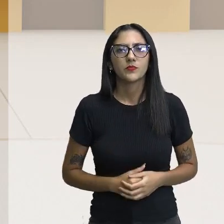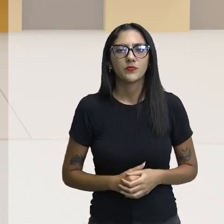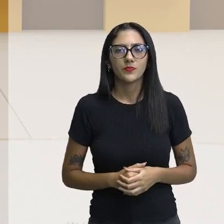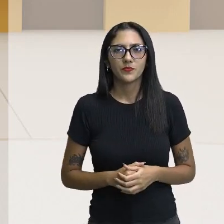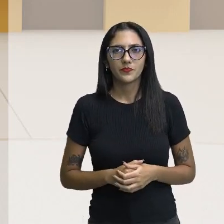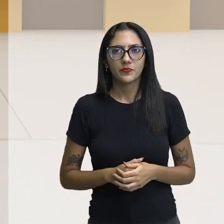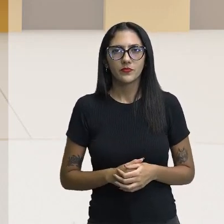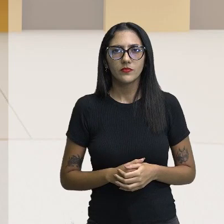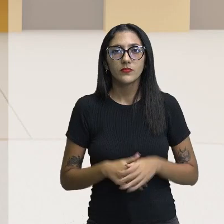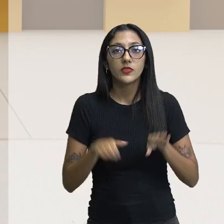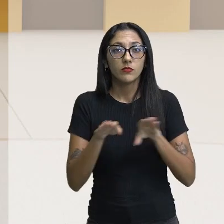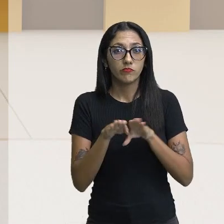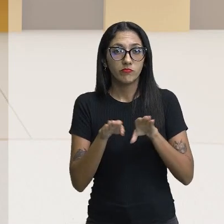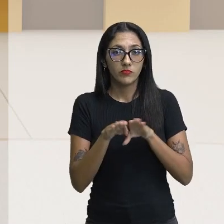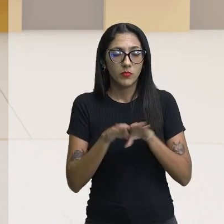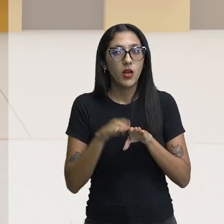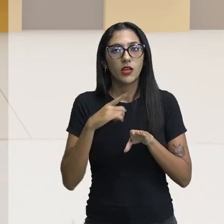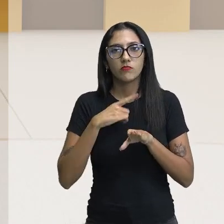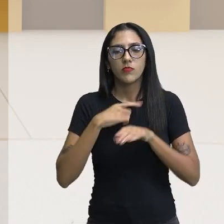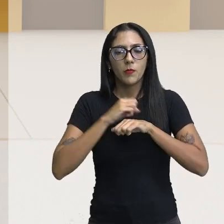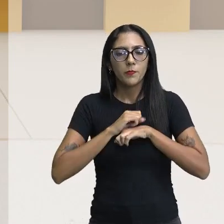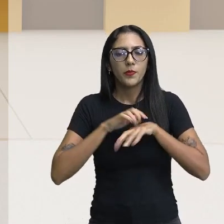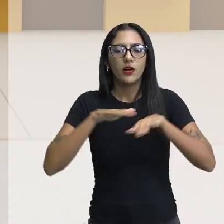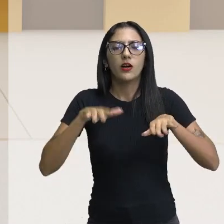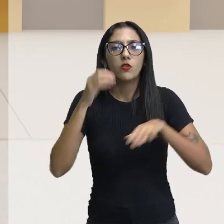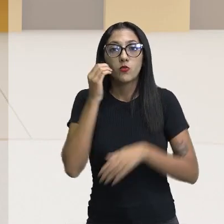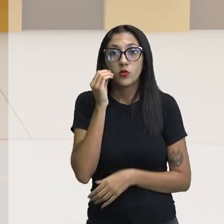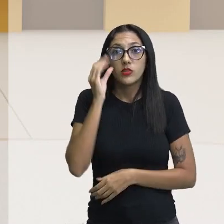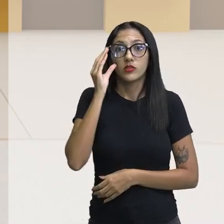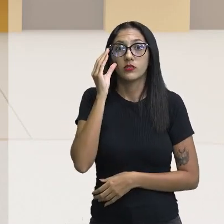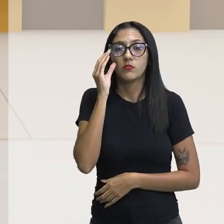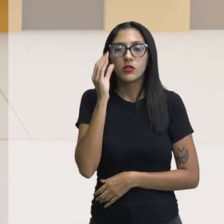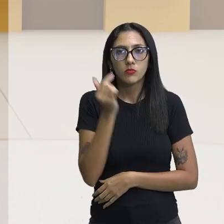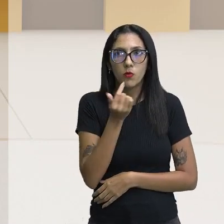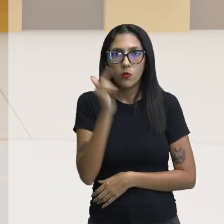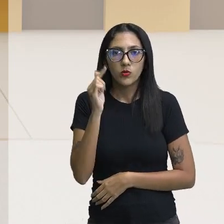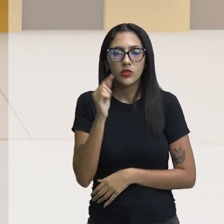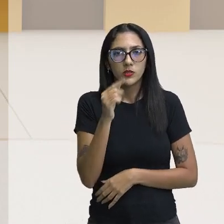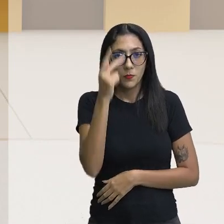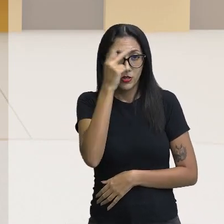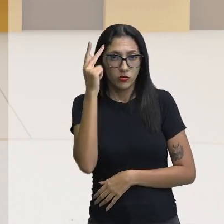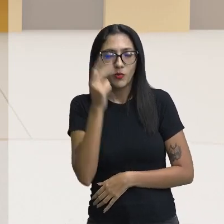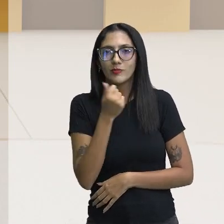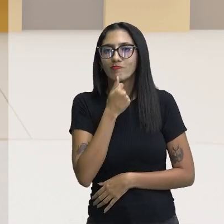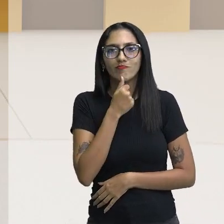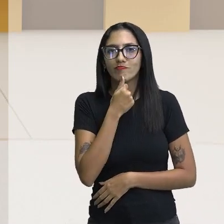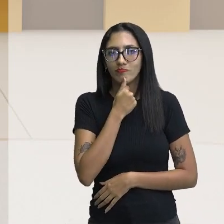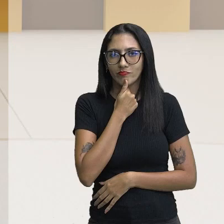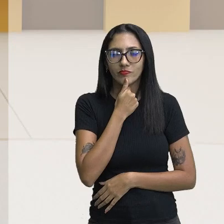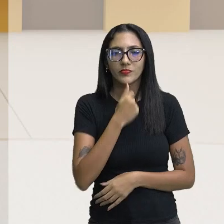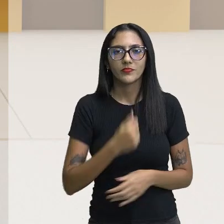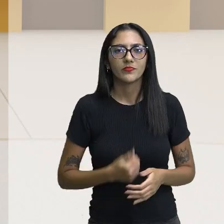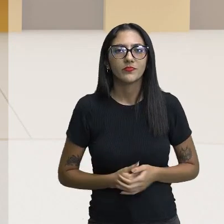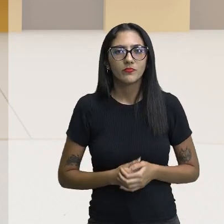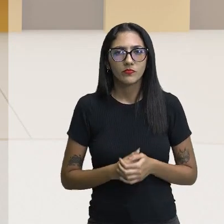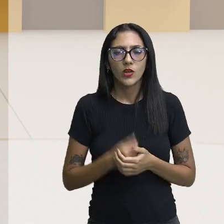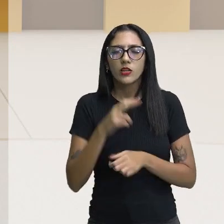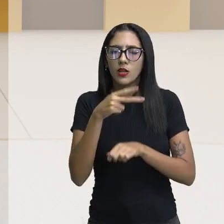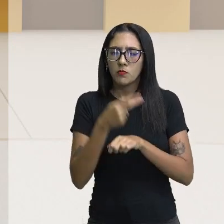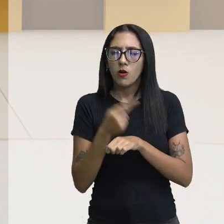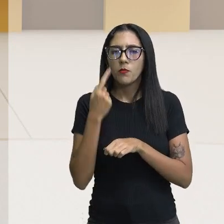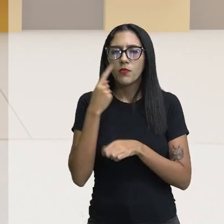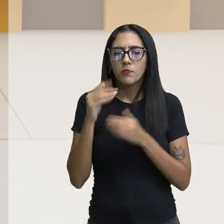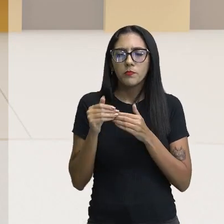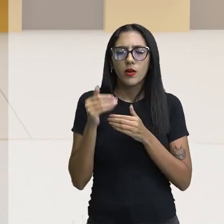também divulgando esse conhecimento para quem ainda não tem acesso. A gente vai ver mais para frente aqui as maneiras, né, que a gente